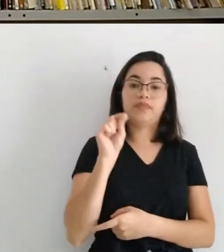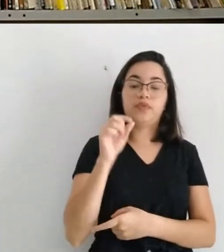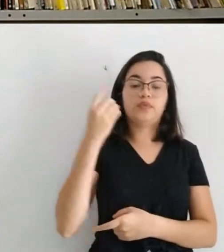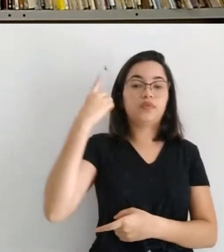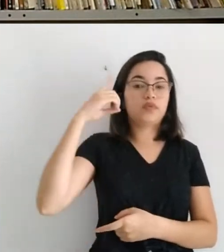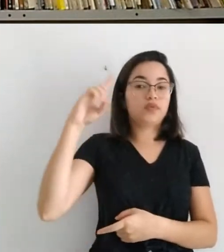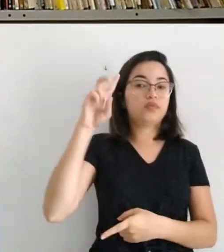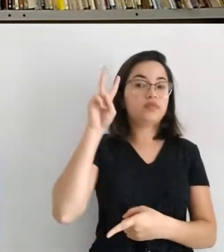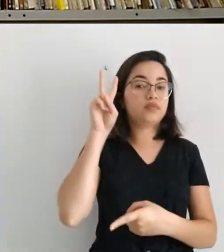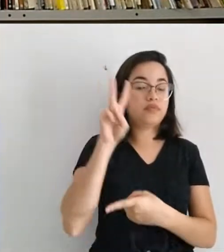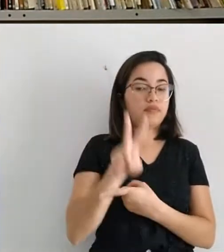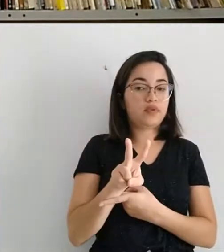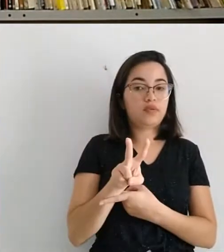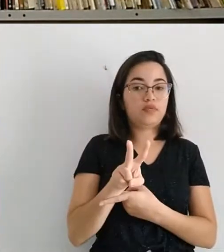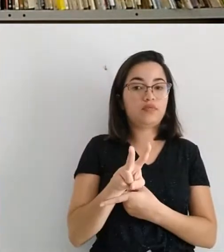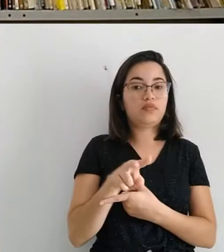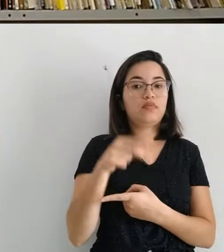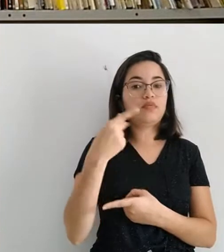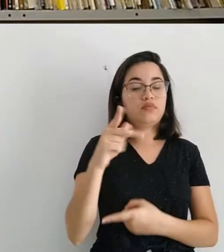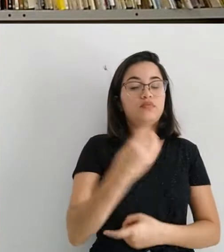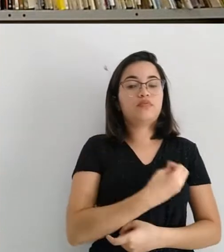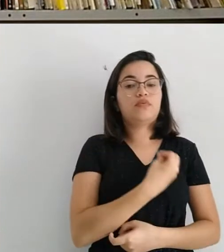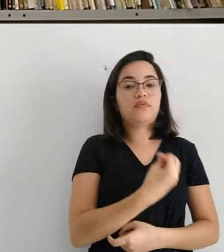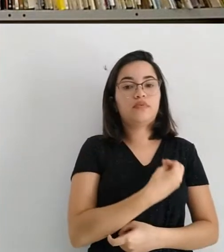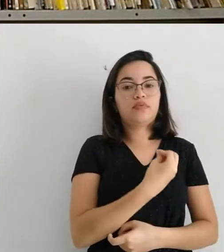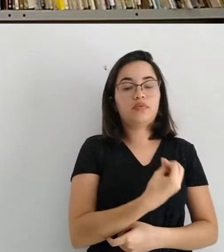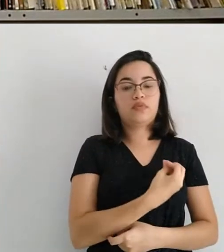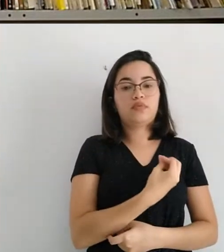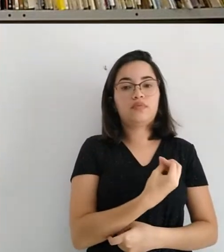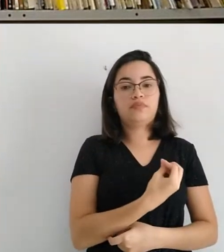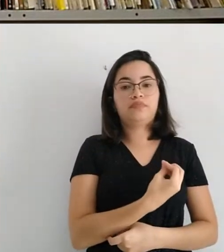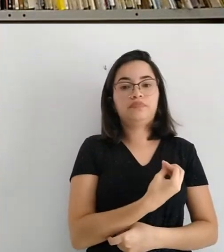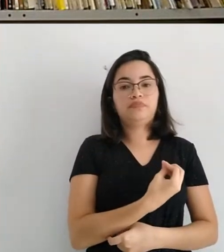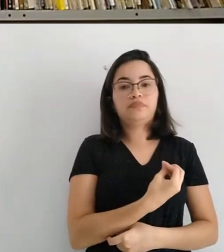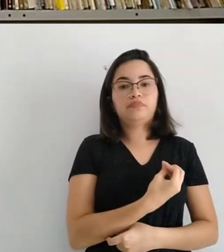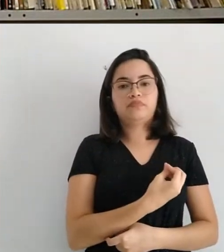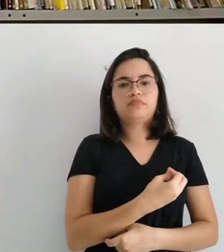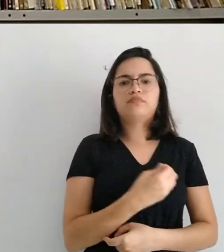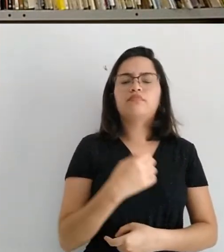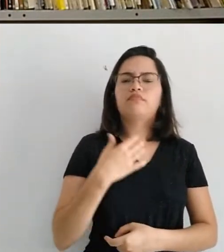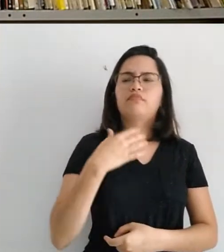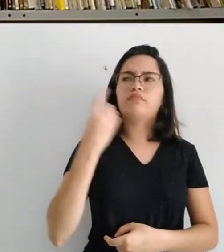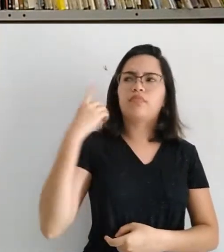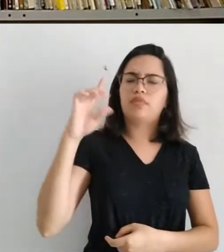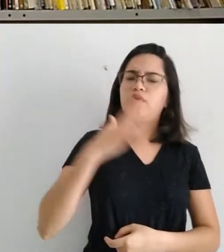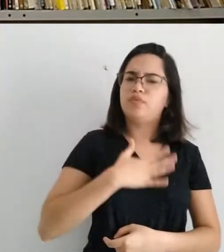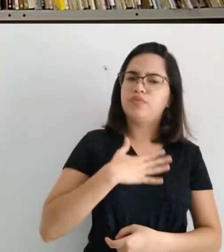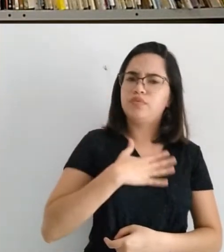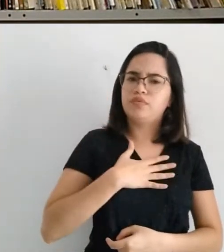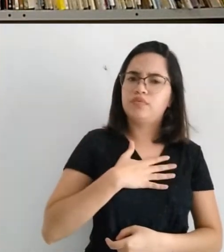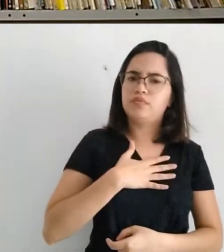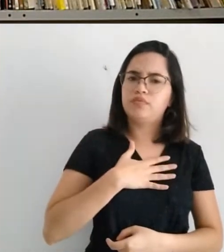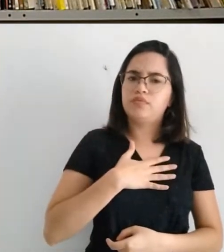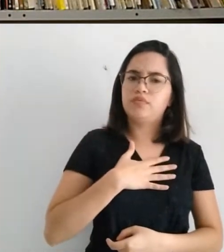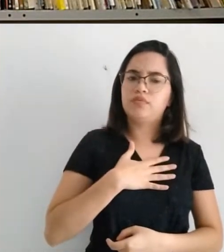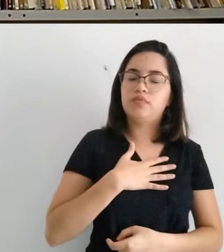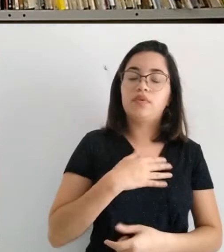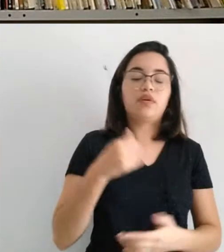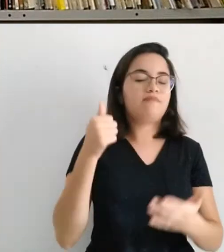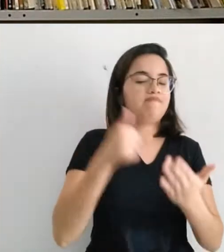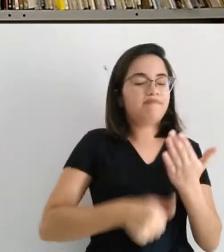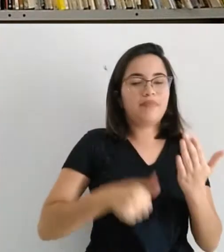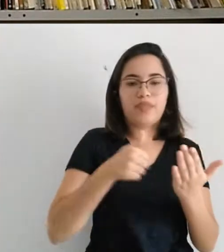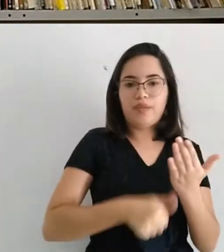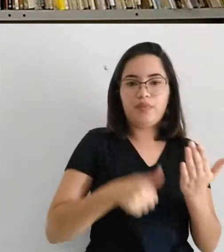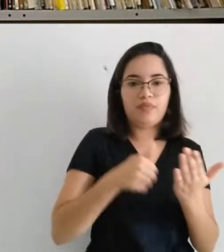o que Deus está vendo na sua vida, isso agrada a Deus? Não